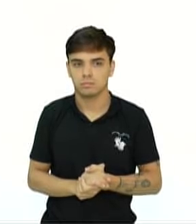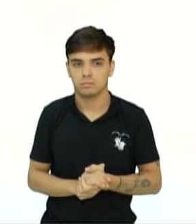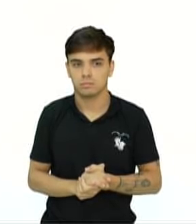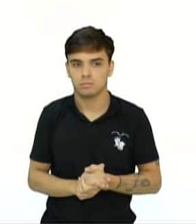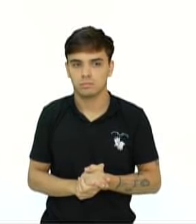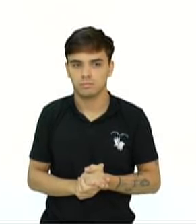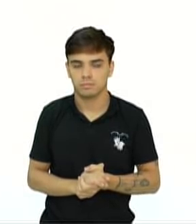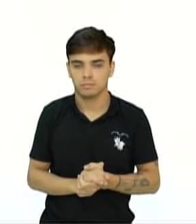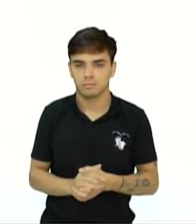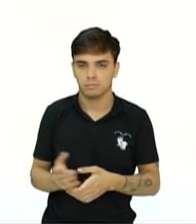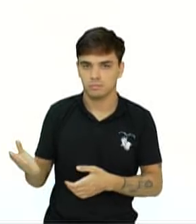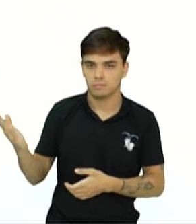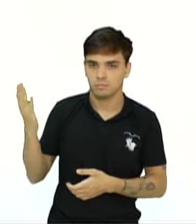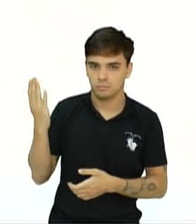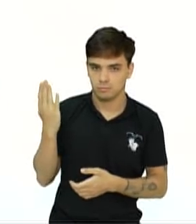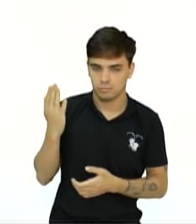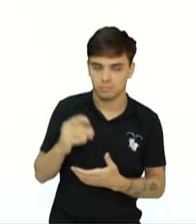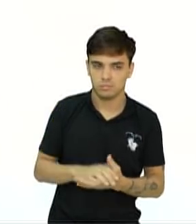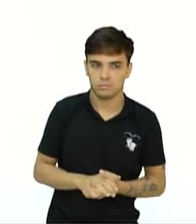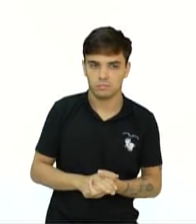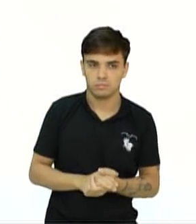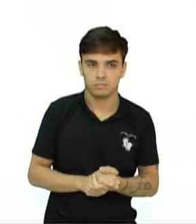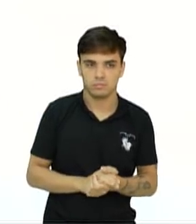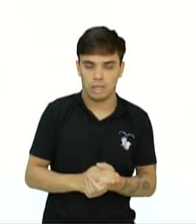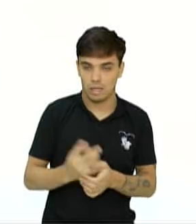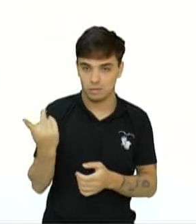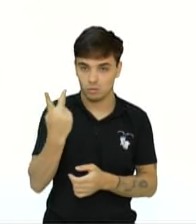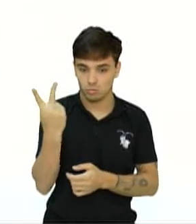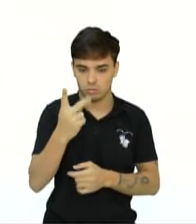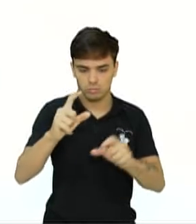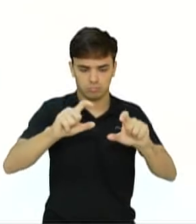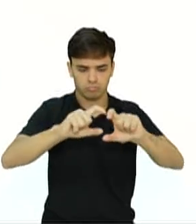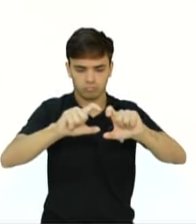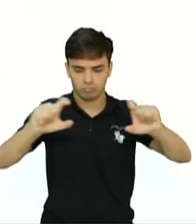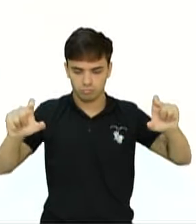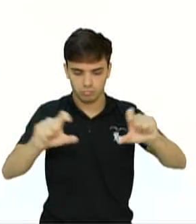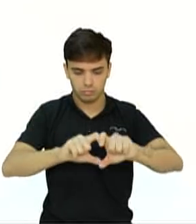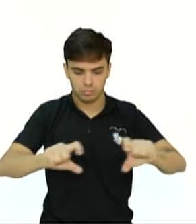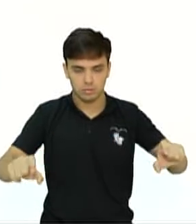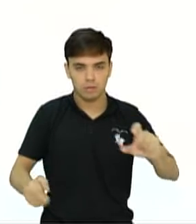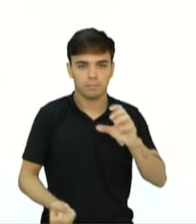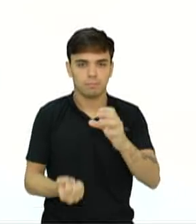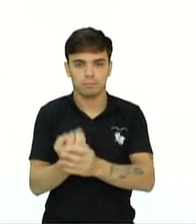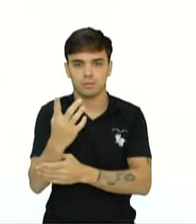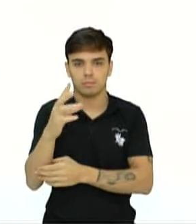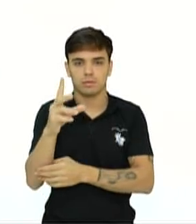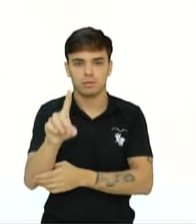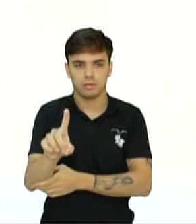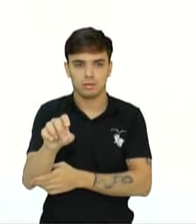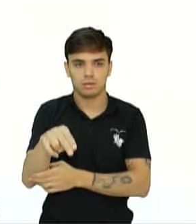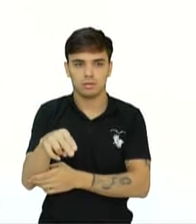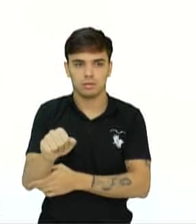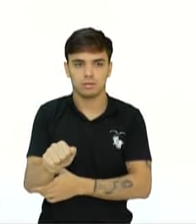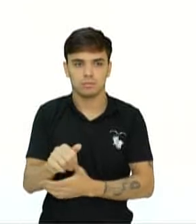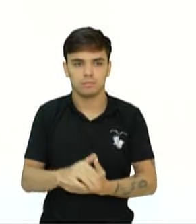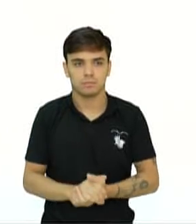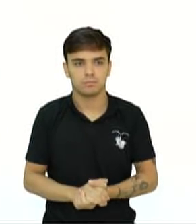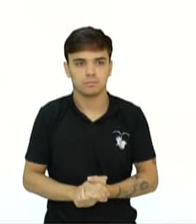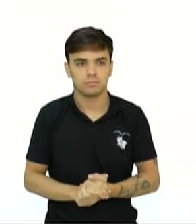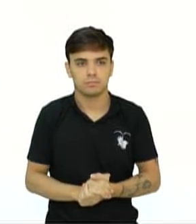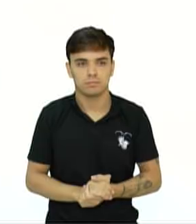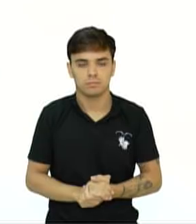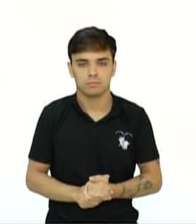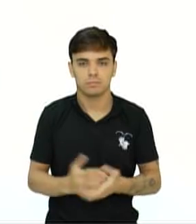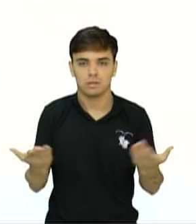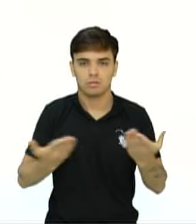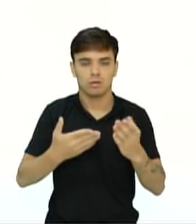Citosina, guanina, adenina e timina. Essas duas fitas formam quem? O DNA. Beleza? E o conceito de